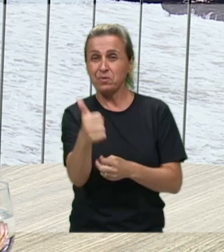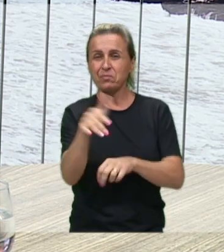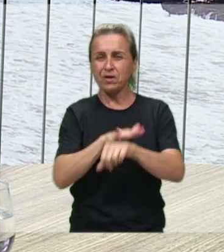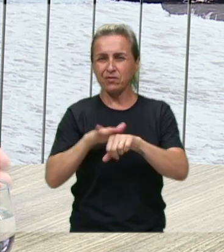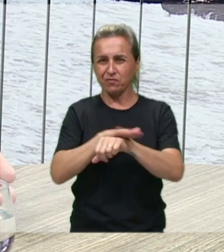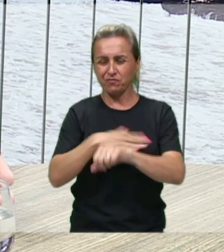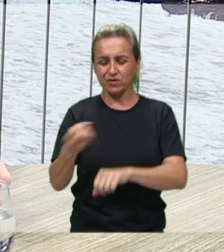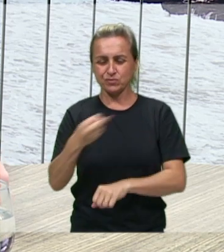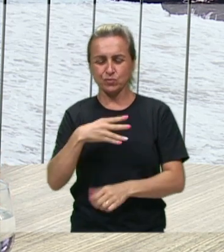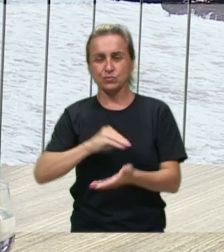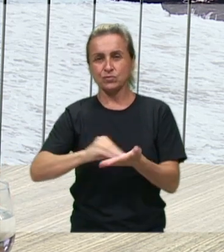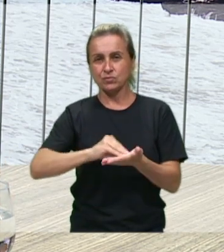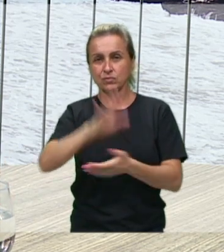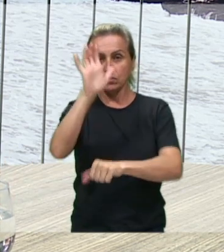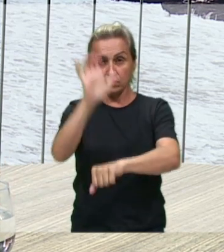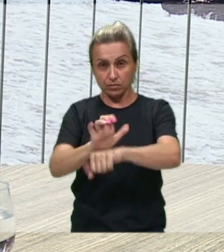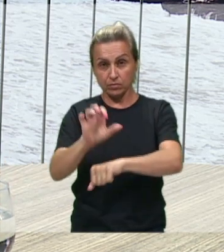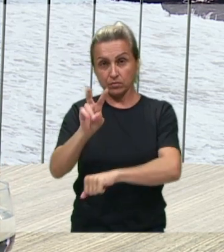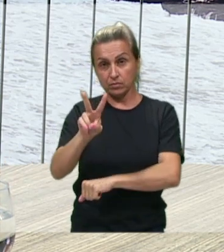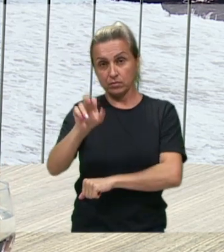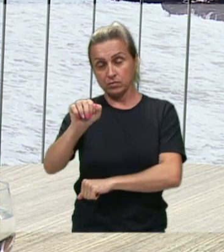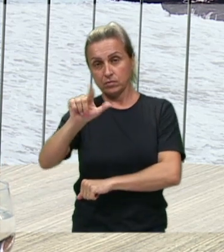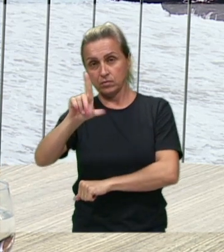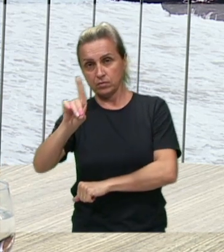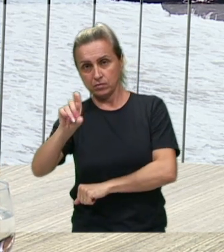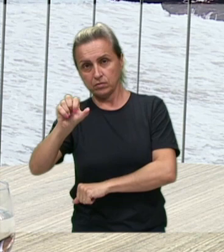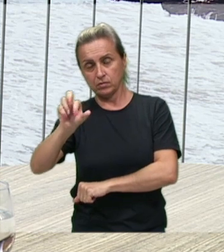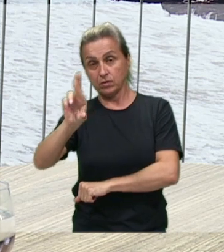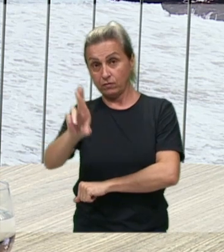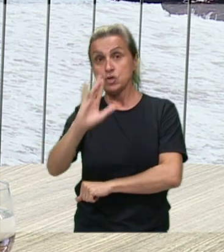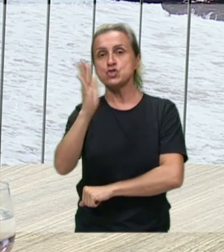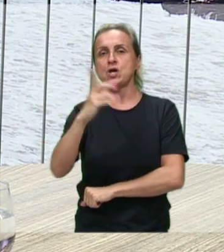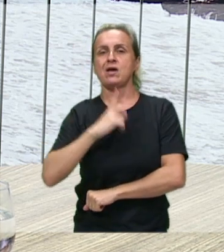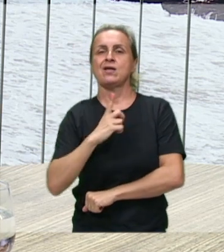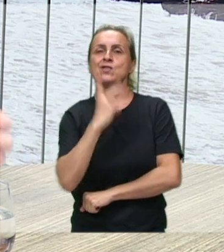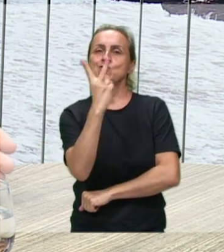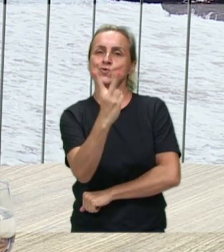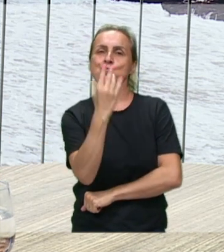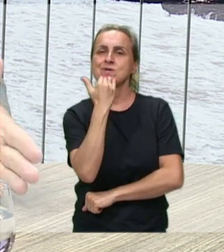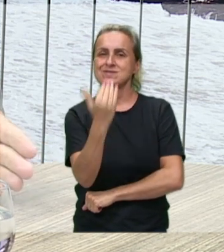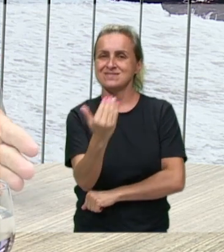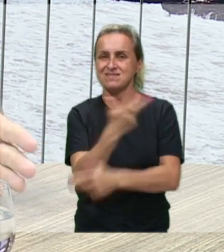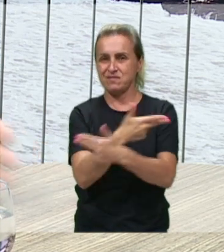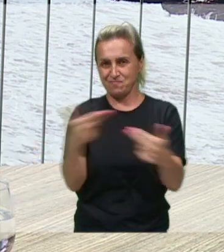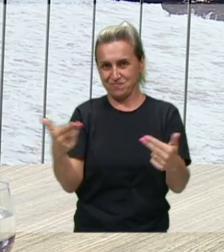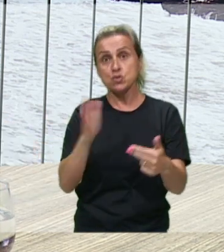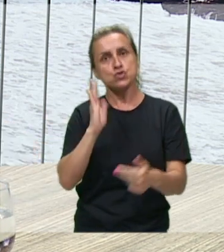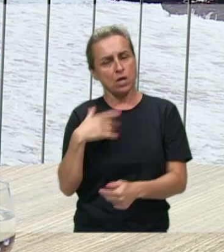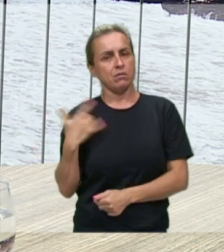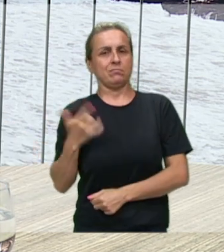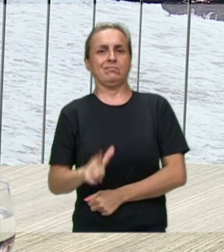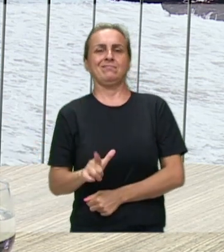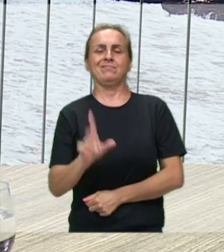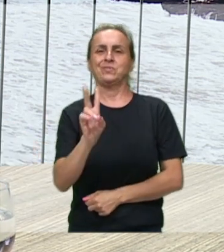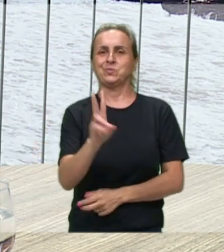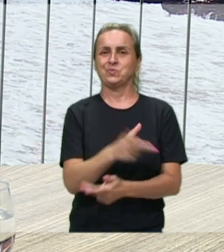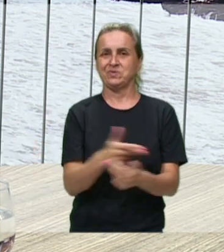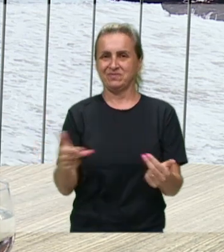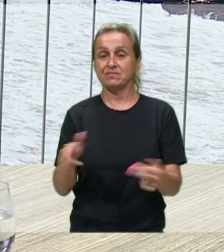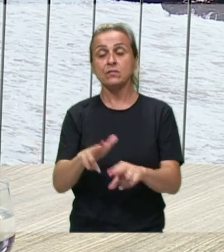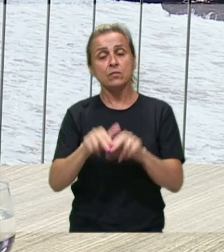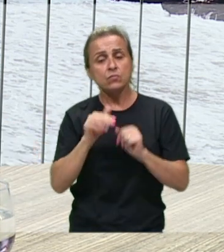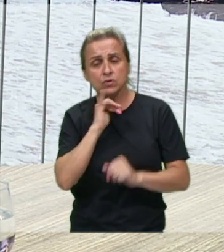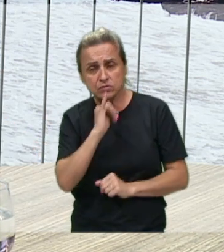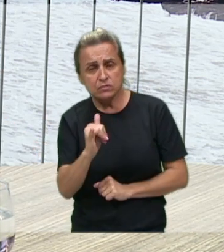Estado, Valdir Colato, nós já entregamos 2 demandas para ele. Basicamente já foram sanadas. Por isso que falei, a gente faz as